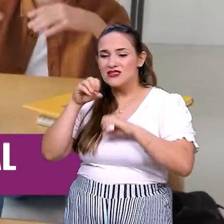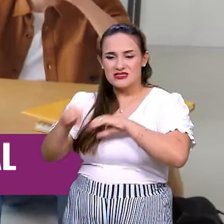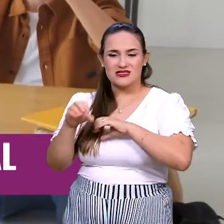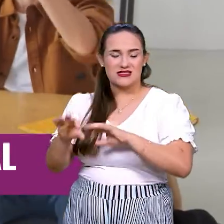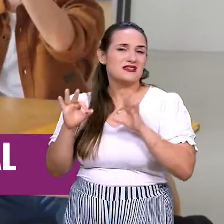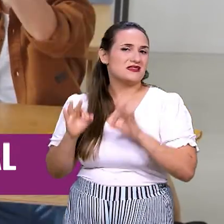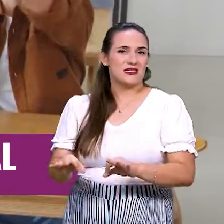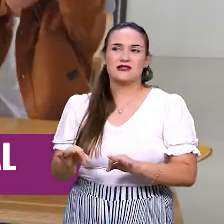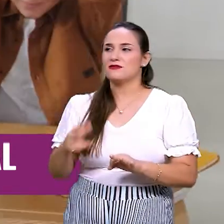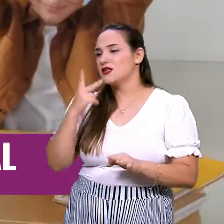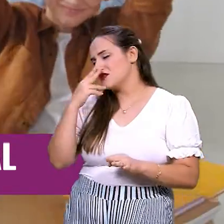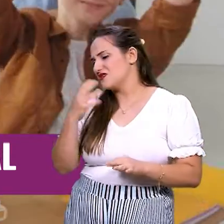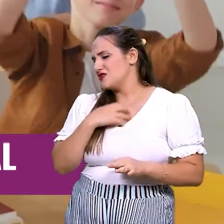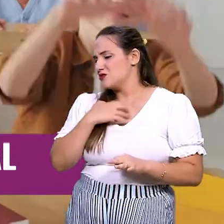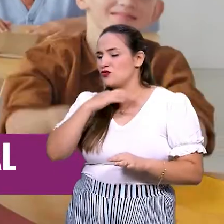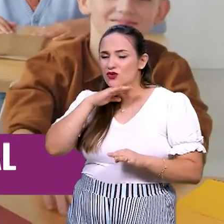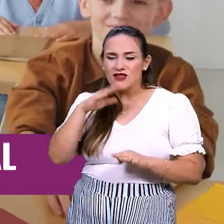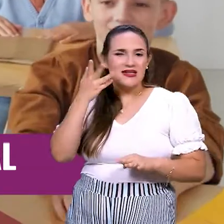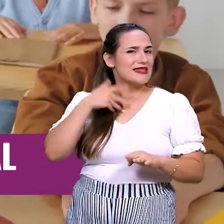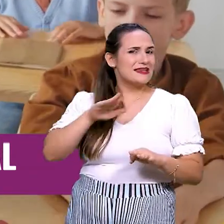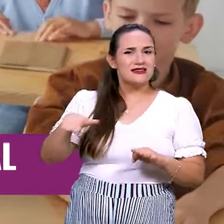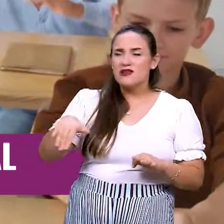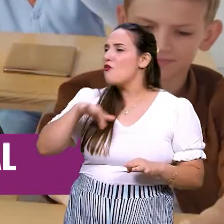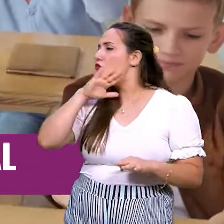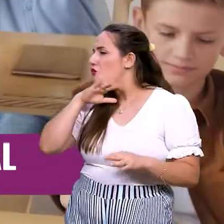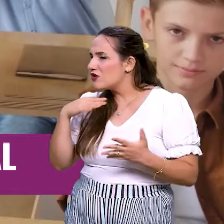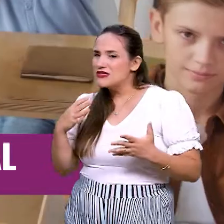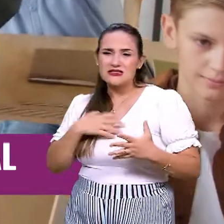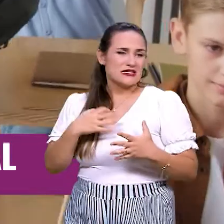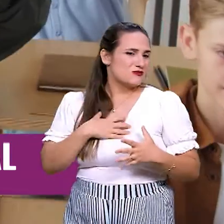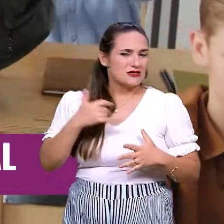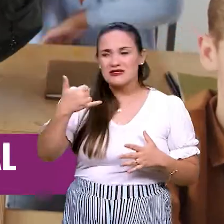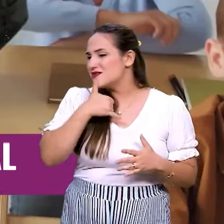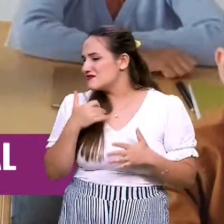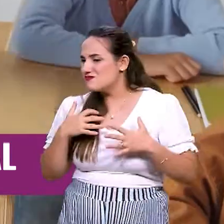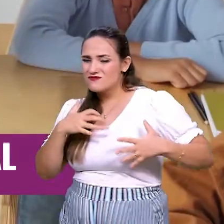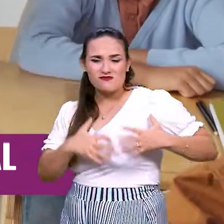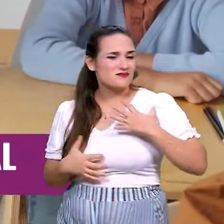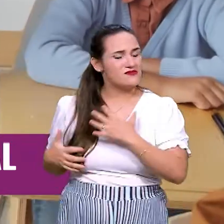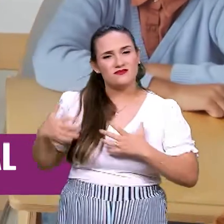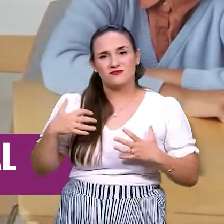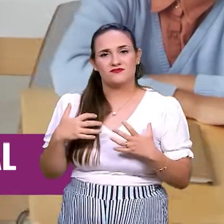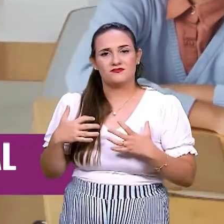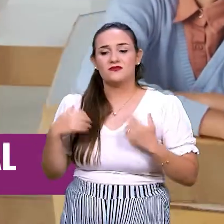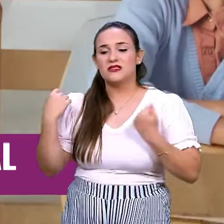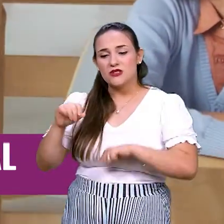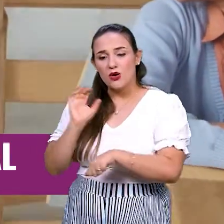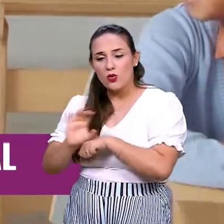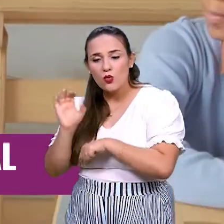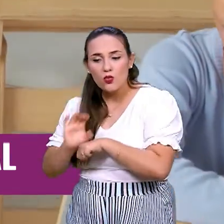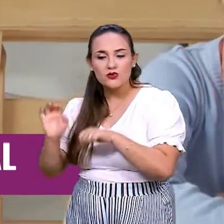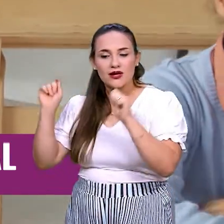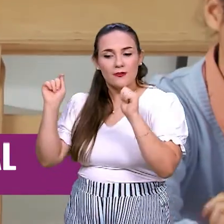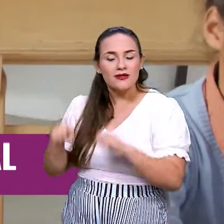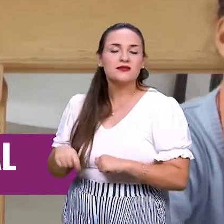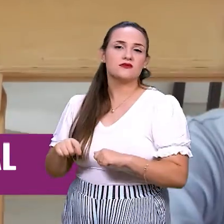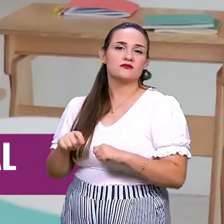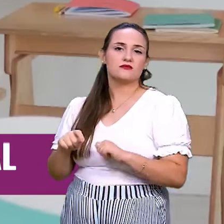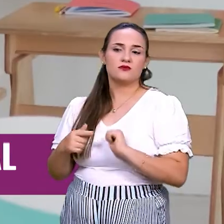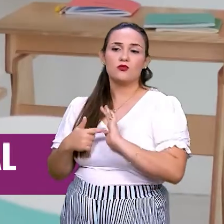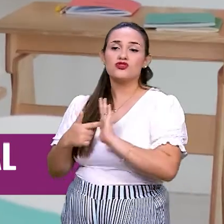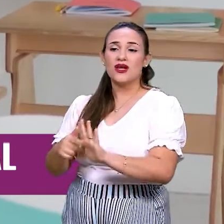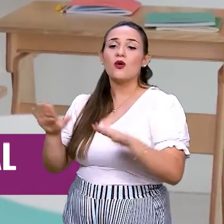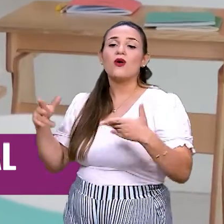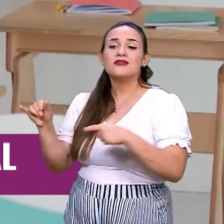na turma, ele não consegue passar o material direito, ele vai lá, ele se sente mal, as crianças se sentem mal, isso é ruim para todo mundo. Então, capacitar